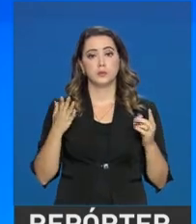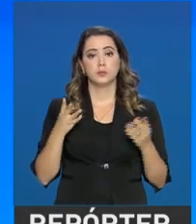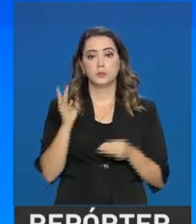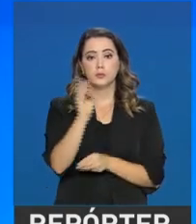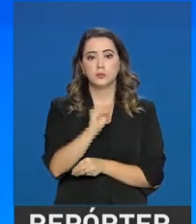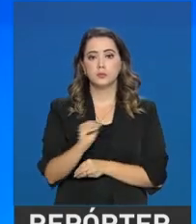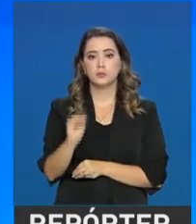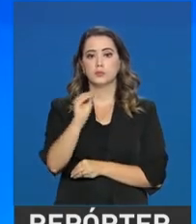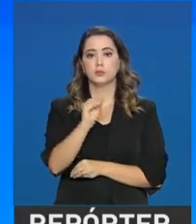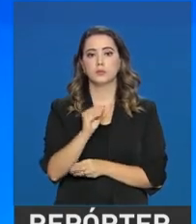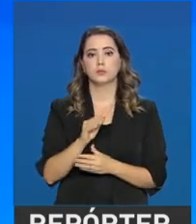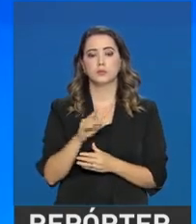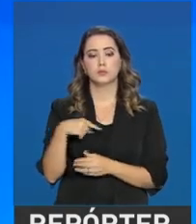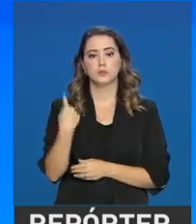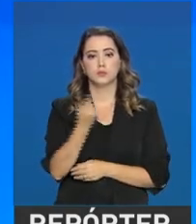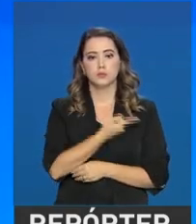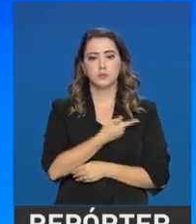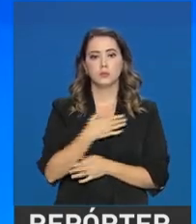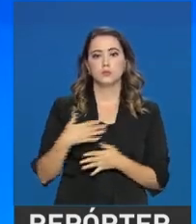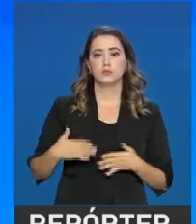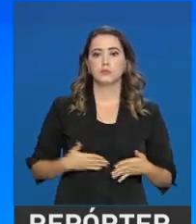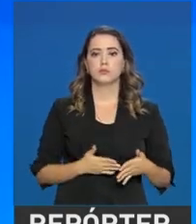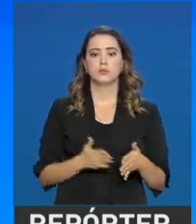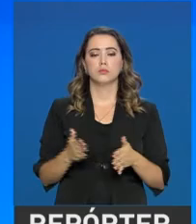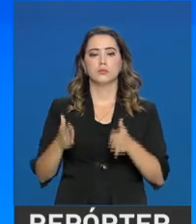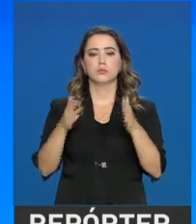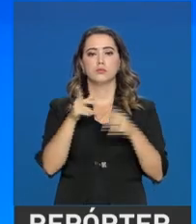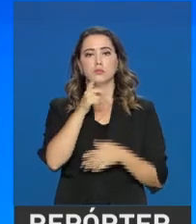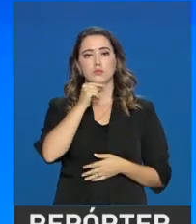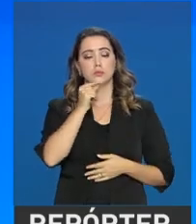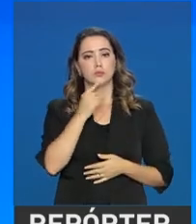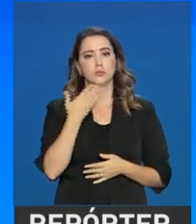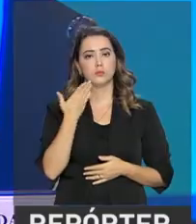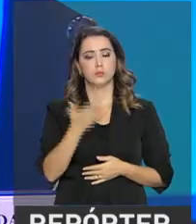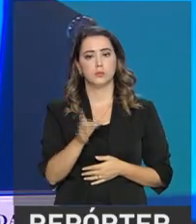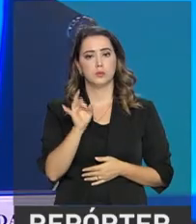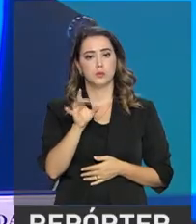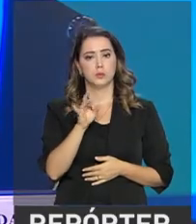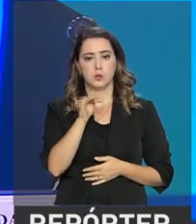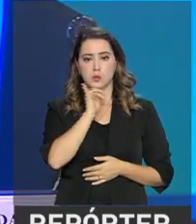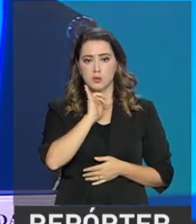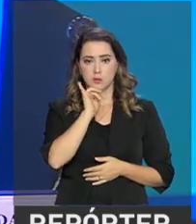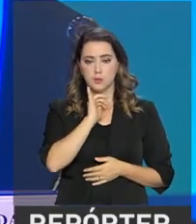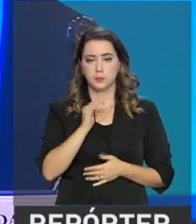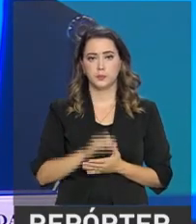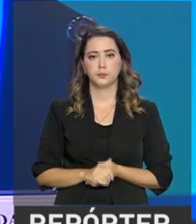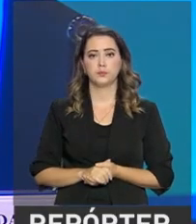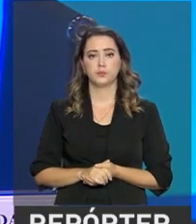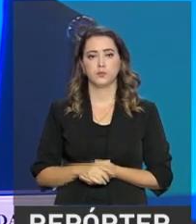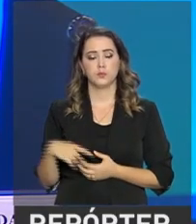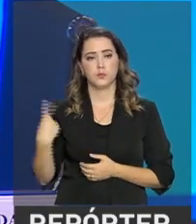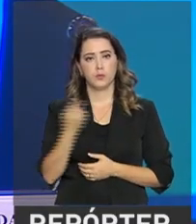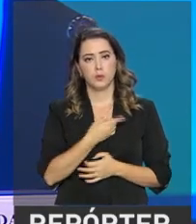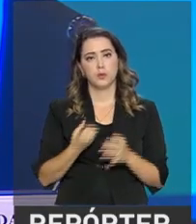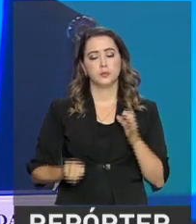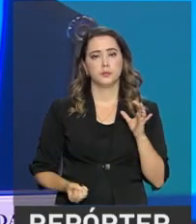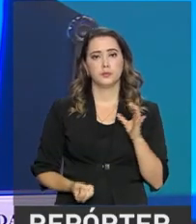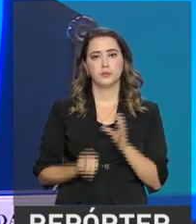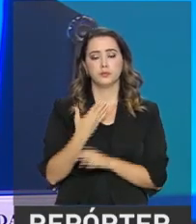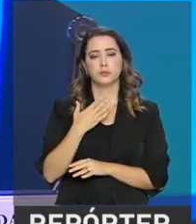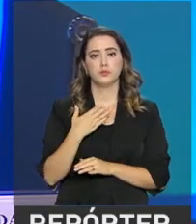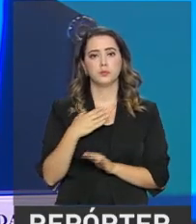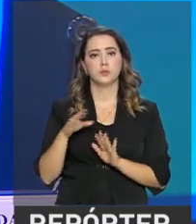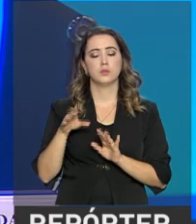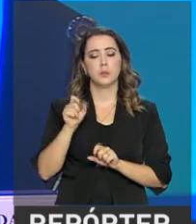preservar nossos cursos d'água é só para dar um exemplo implementamos o programa